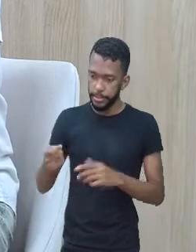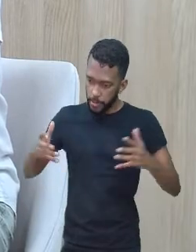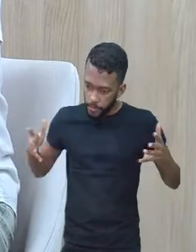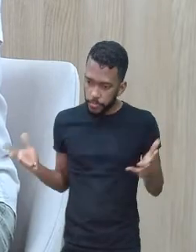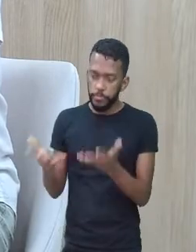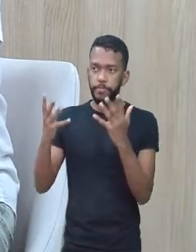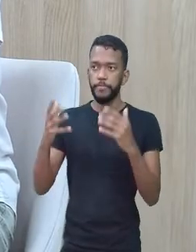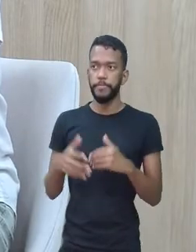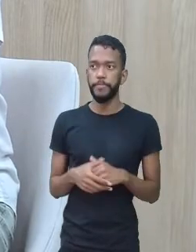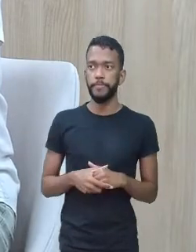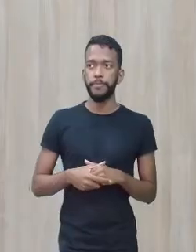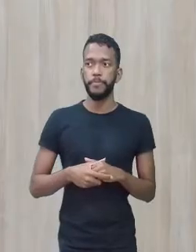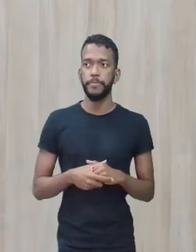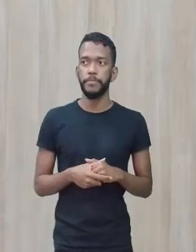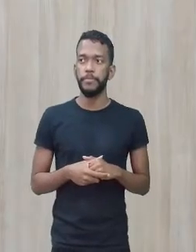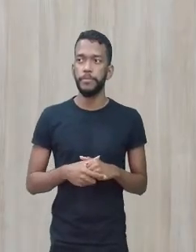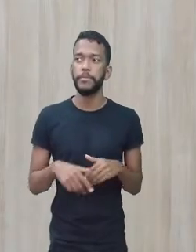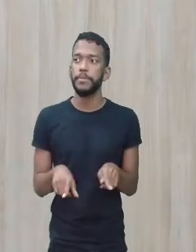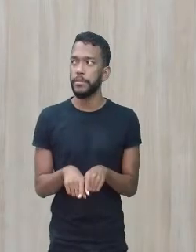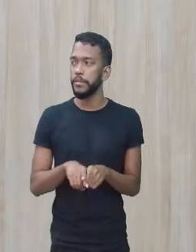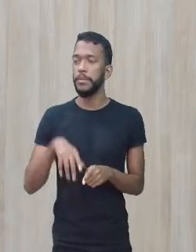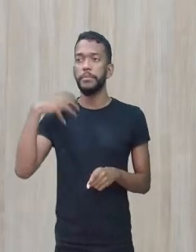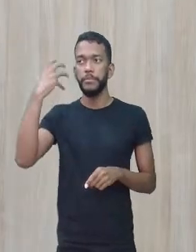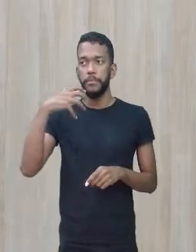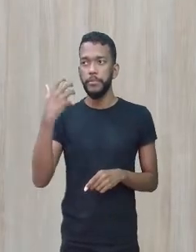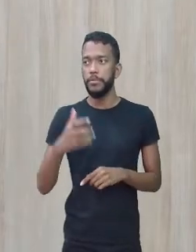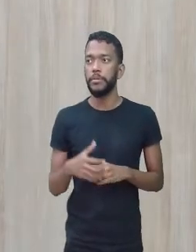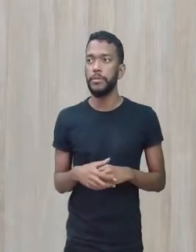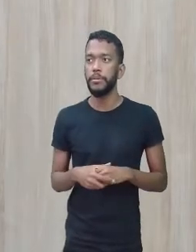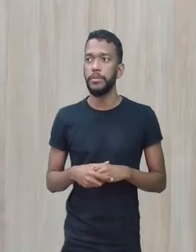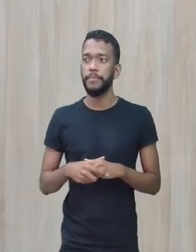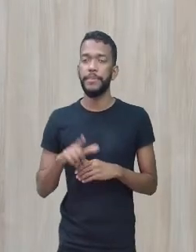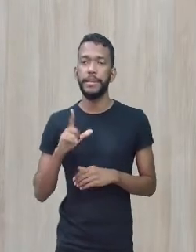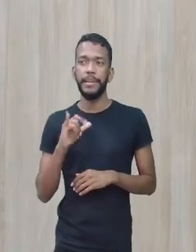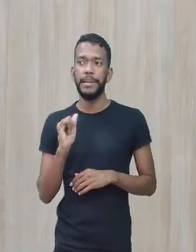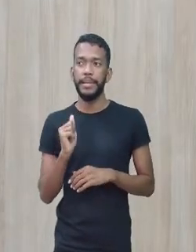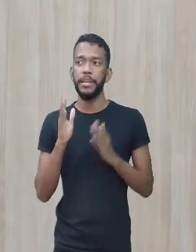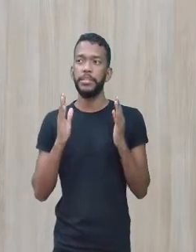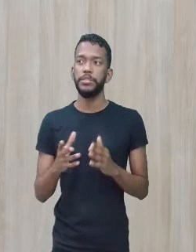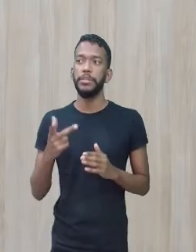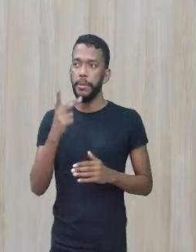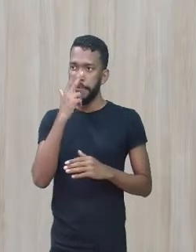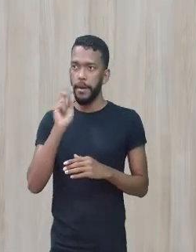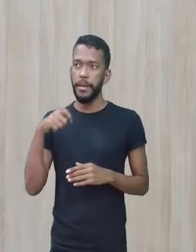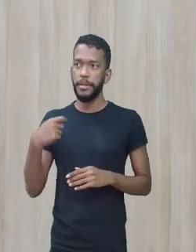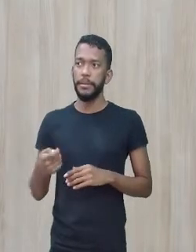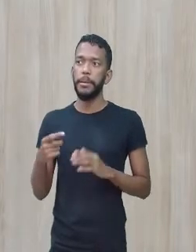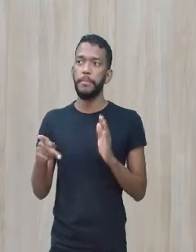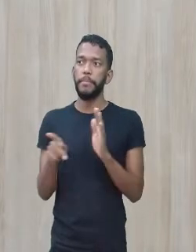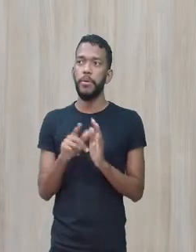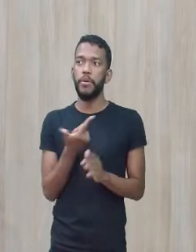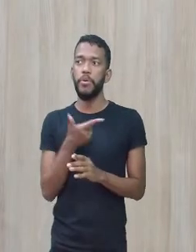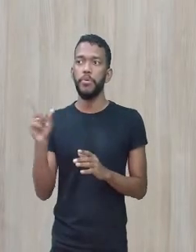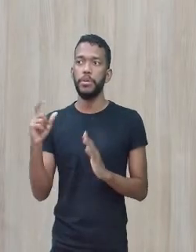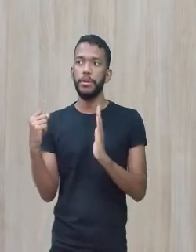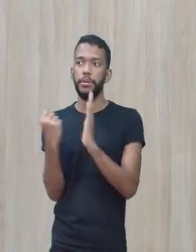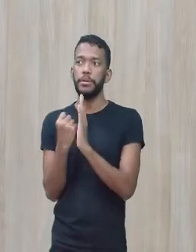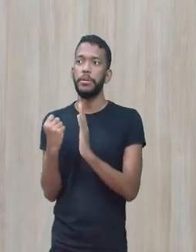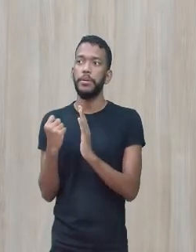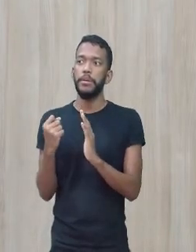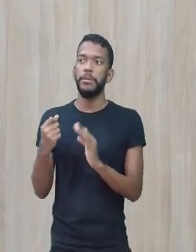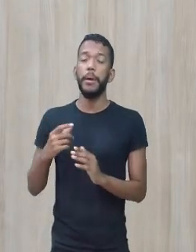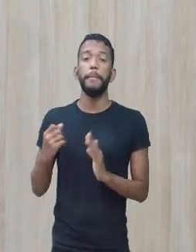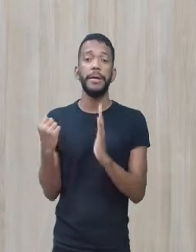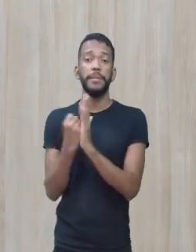né? No caso aí, as músicas, As né? músicas, né? A Lia, ela termina se tornando uma outra categoria que seria o